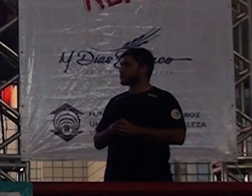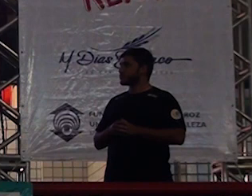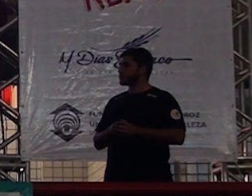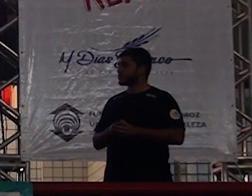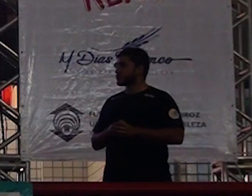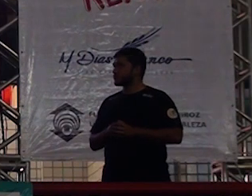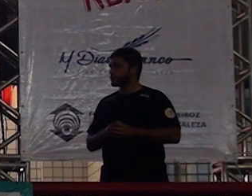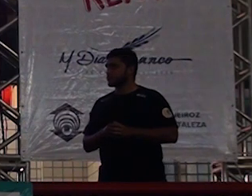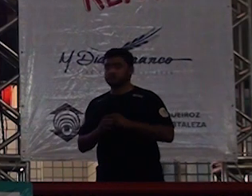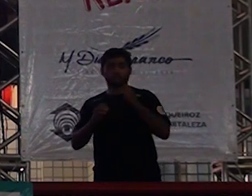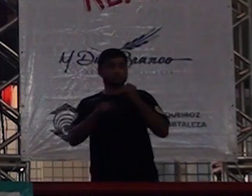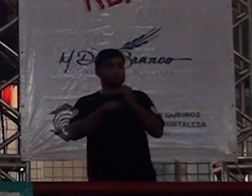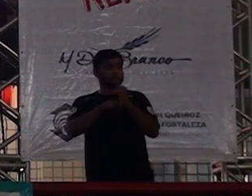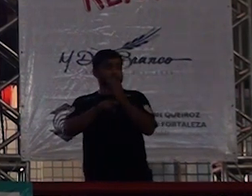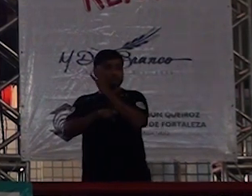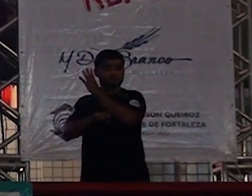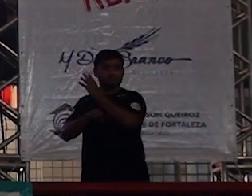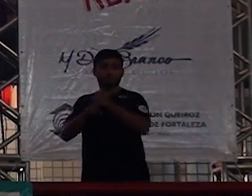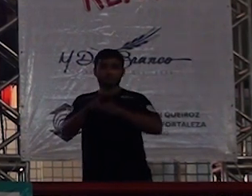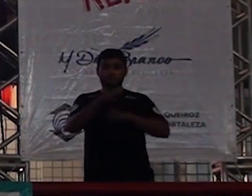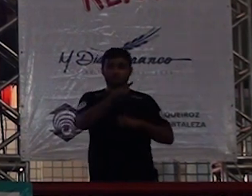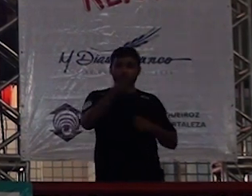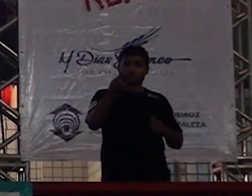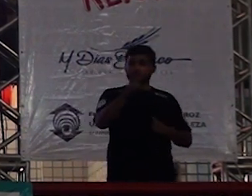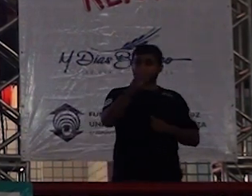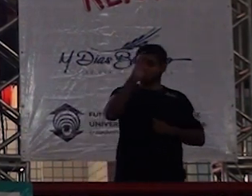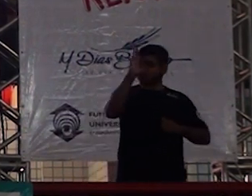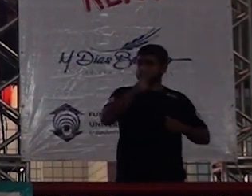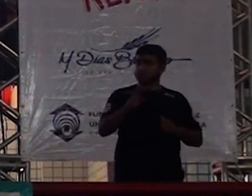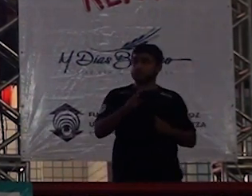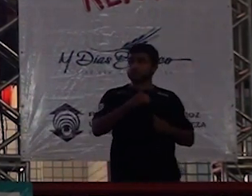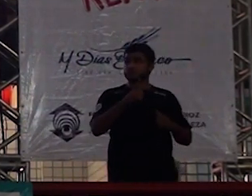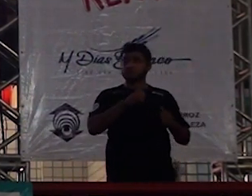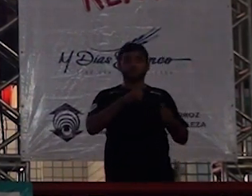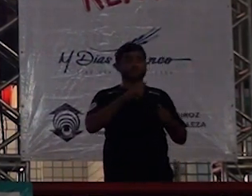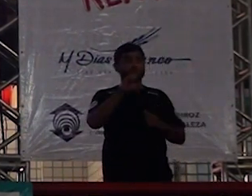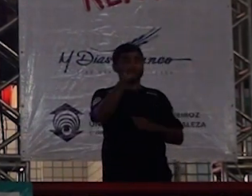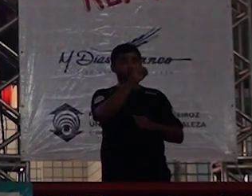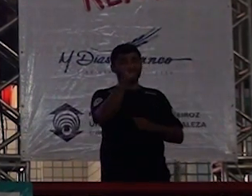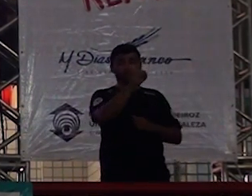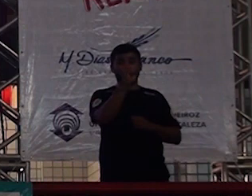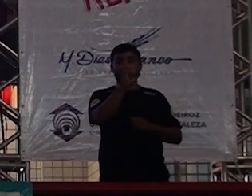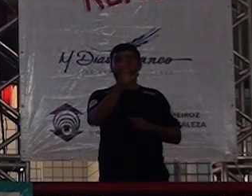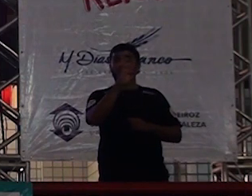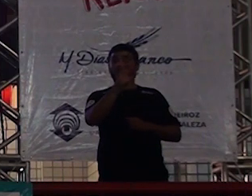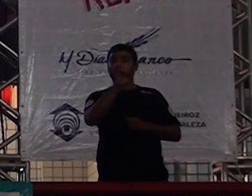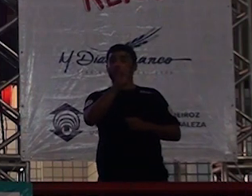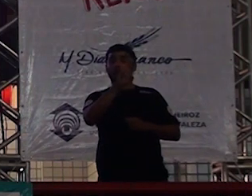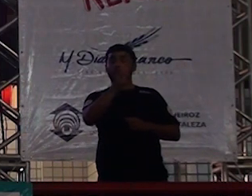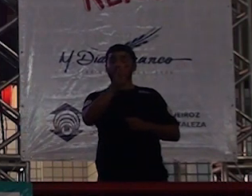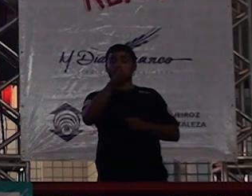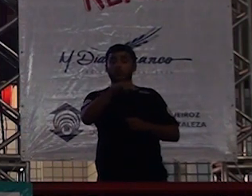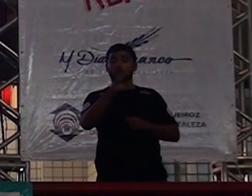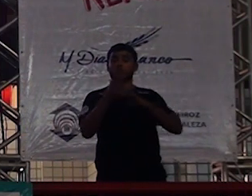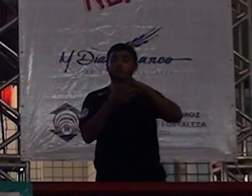Enquanto a produção está colocando ali, anote aí. O Brasil sediou o oitavo Fórum Mundial da